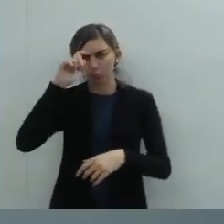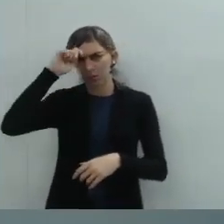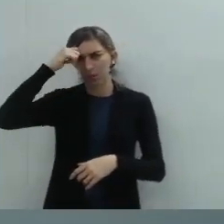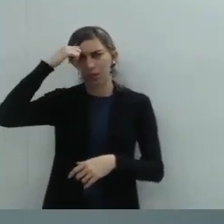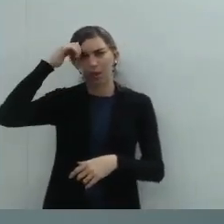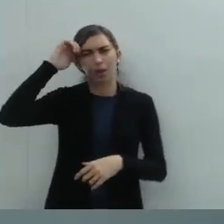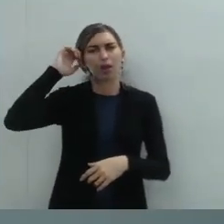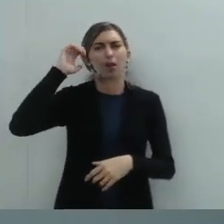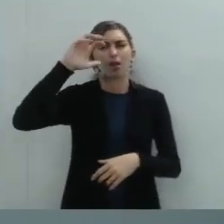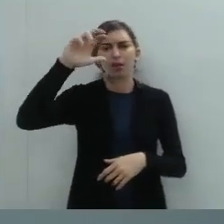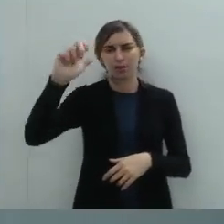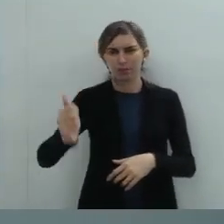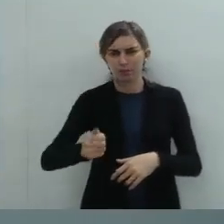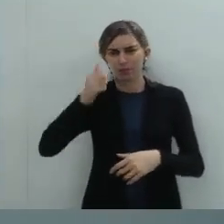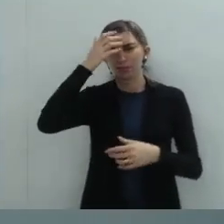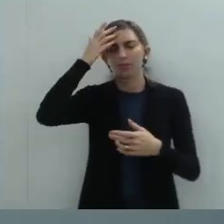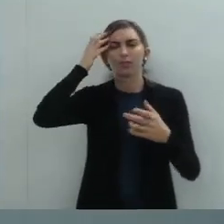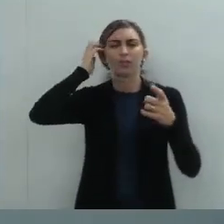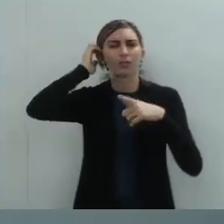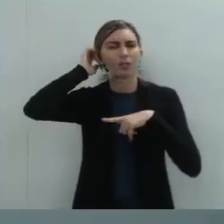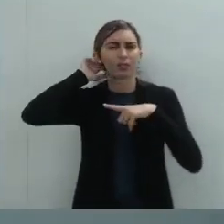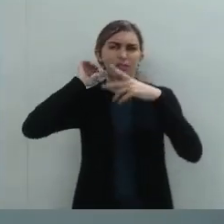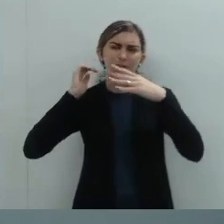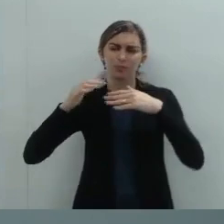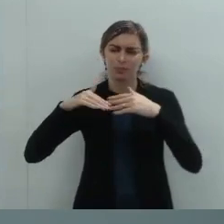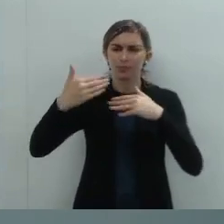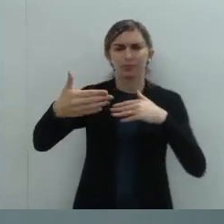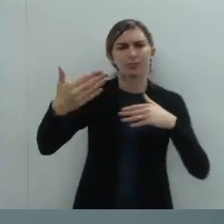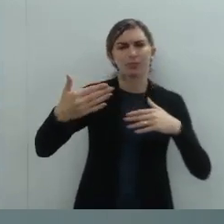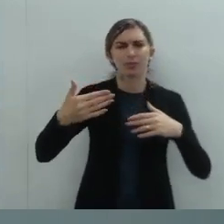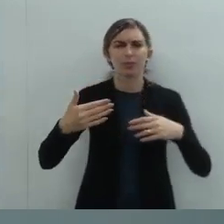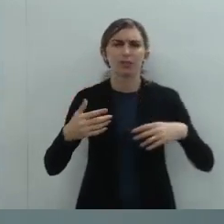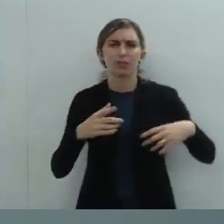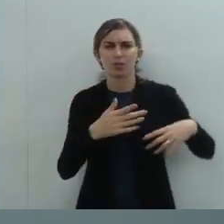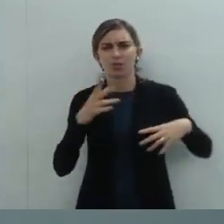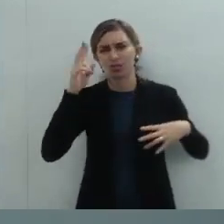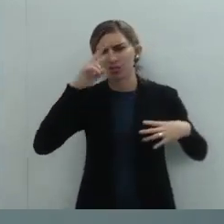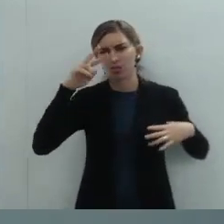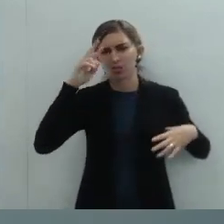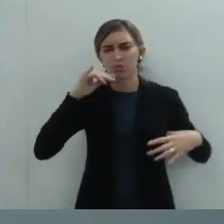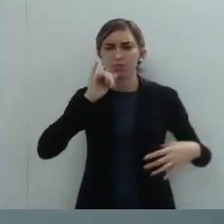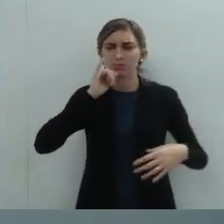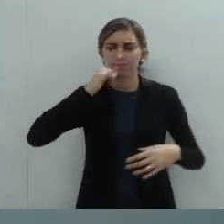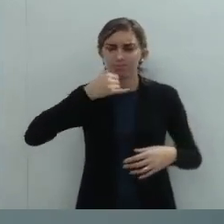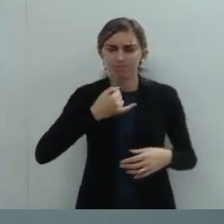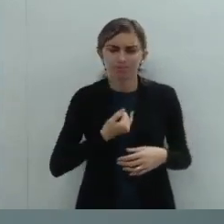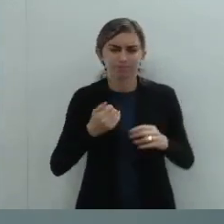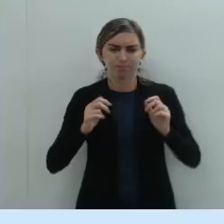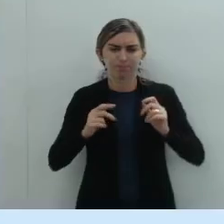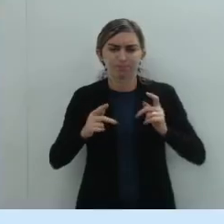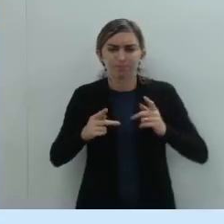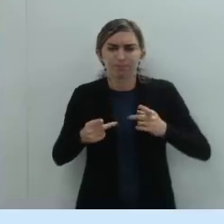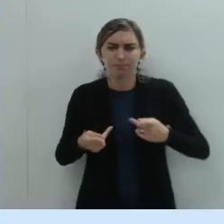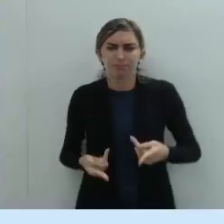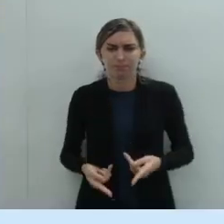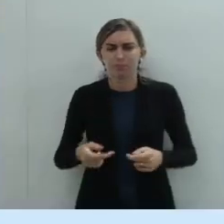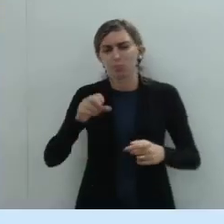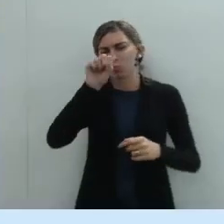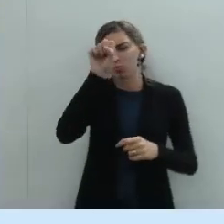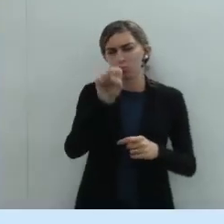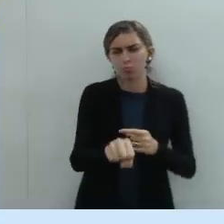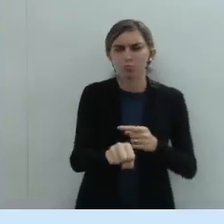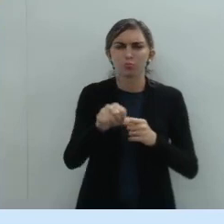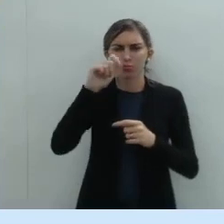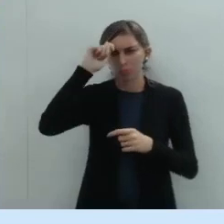tem aí a questão britânica, a gente vai ter lá na frente o apartheid, que é uma história triste da humanidade, né? Lá no sul da